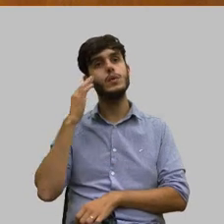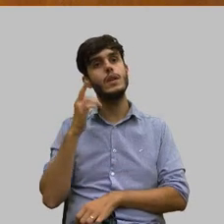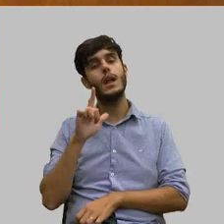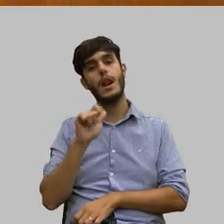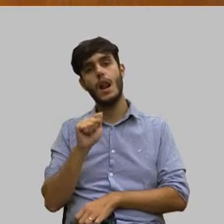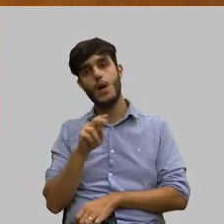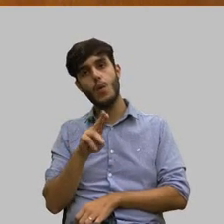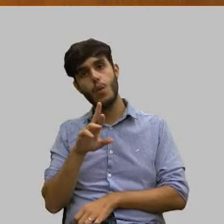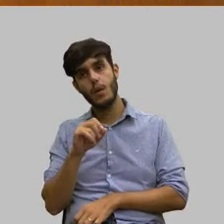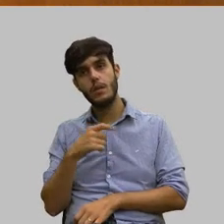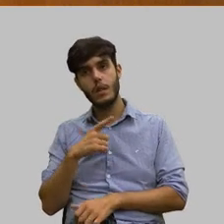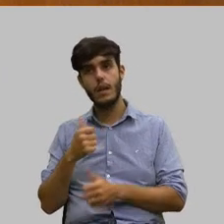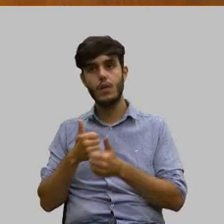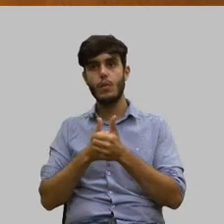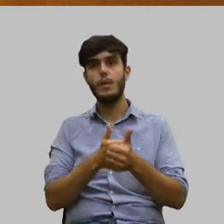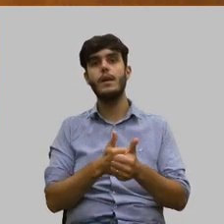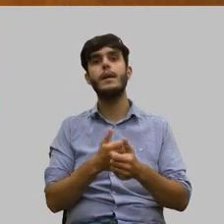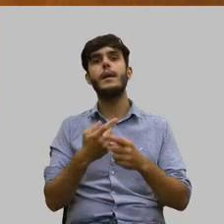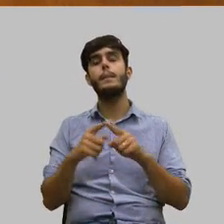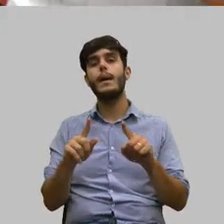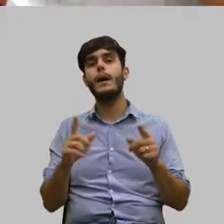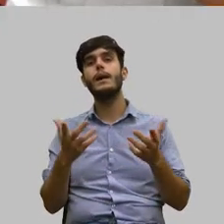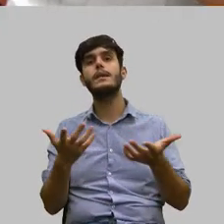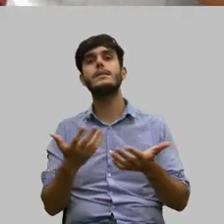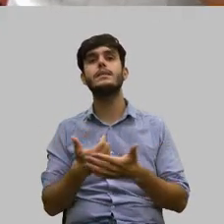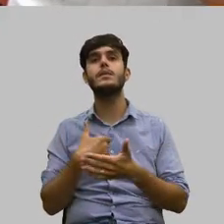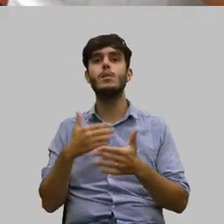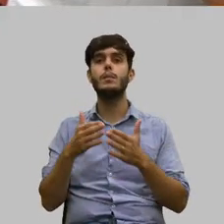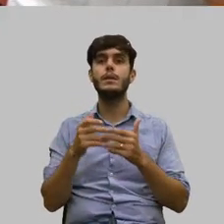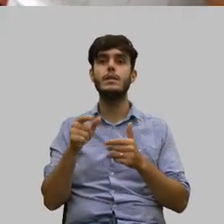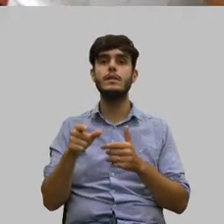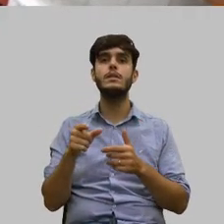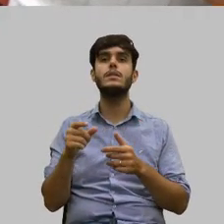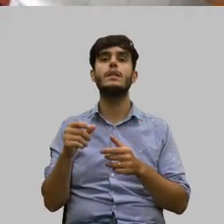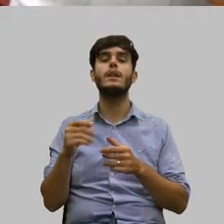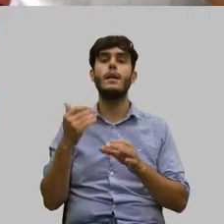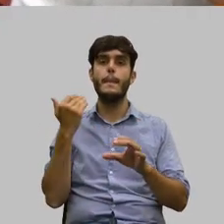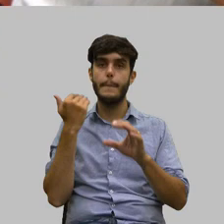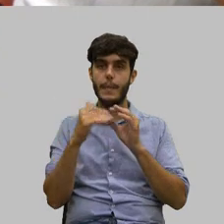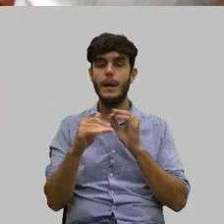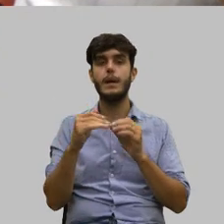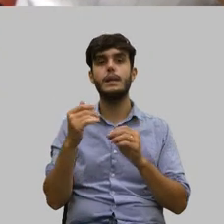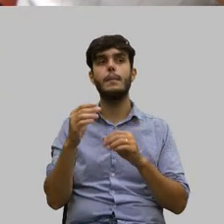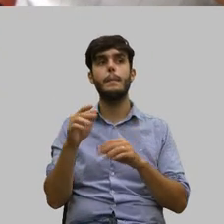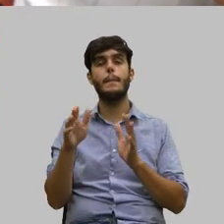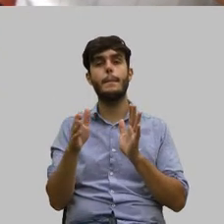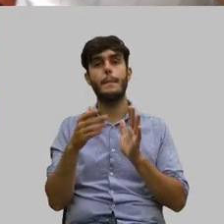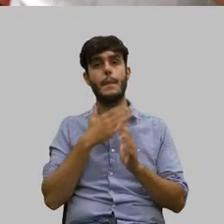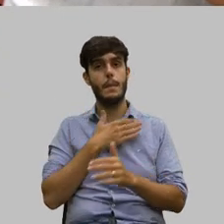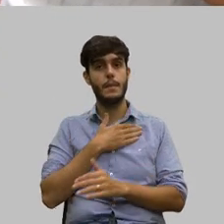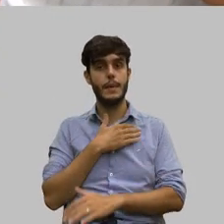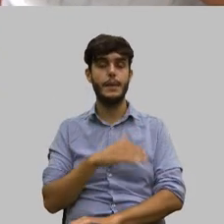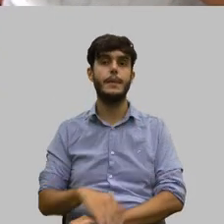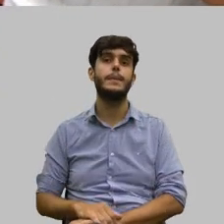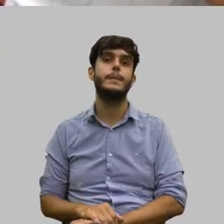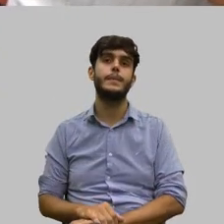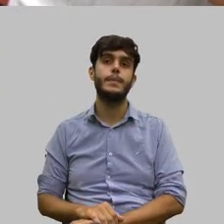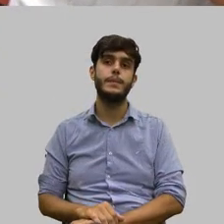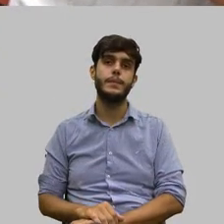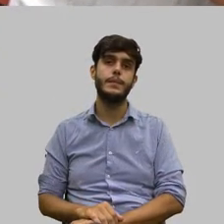acompanhando certamente Tá eu vou pedir a ela que manda que mande aqui para mim